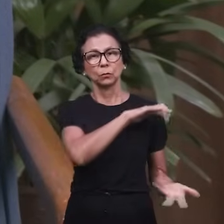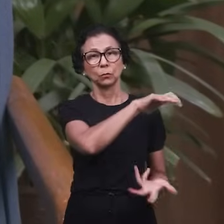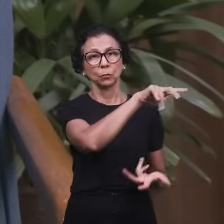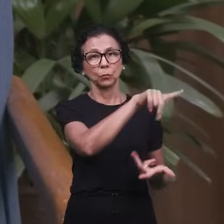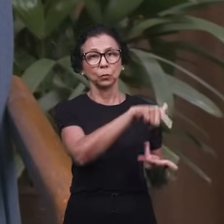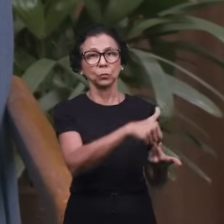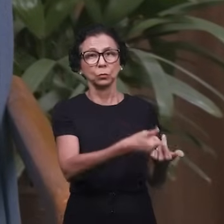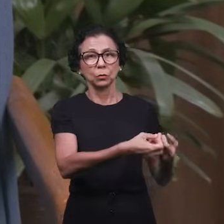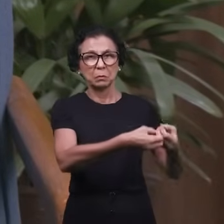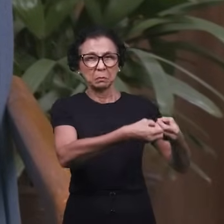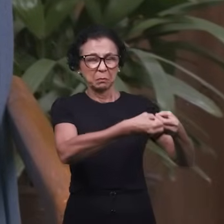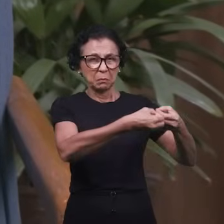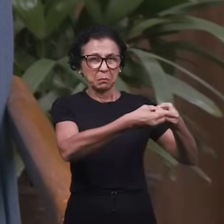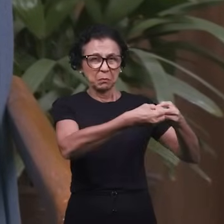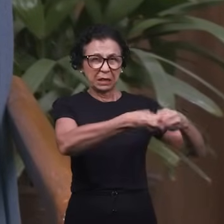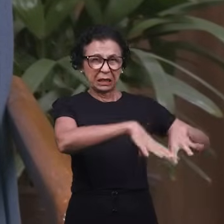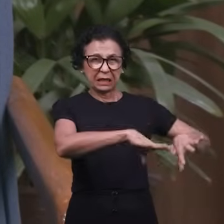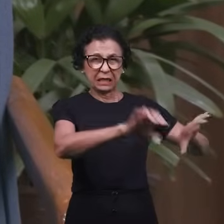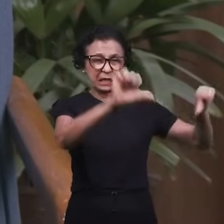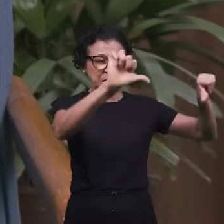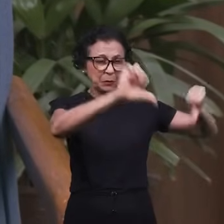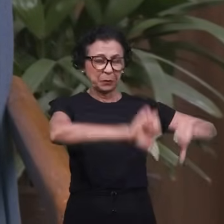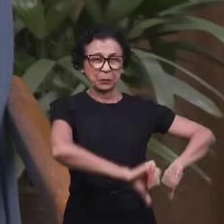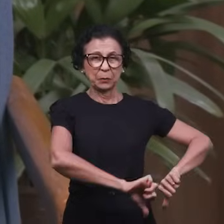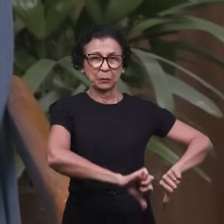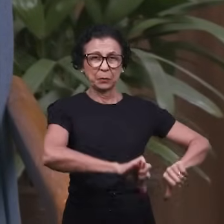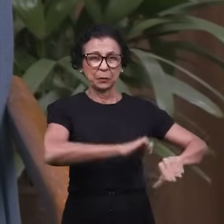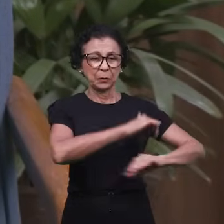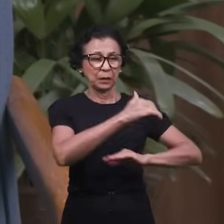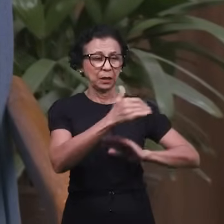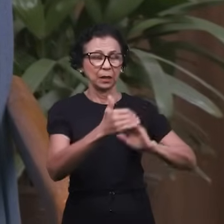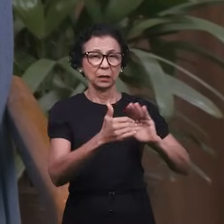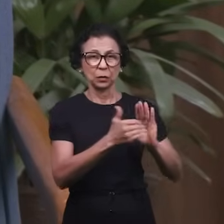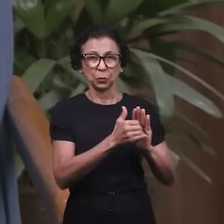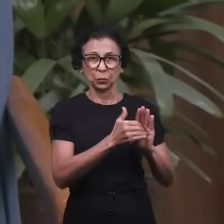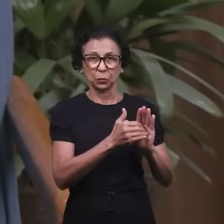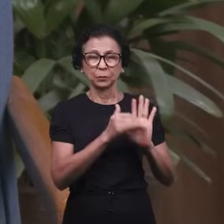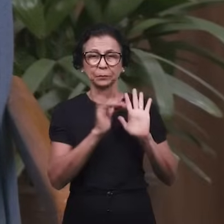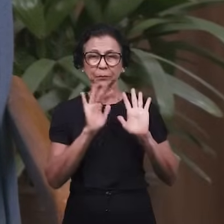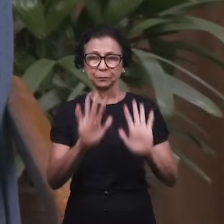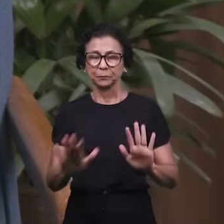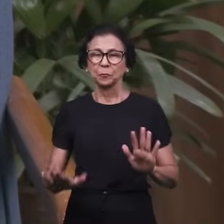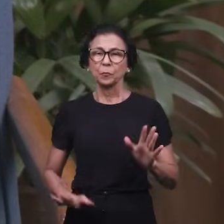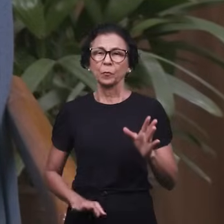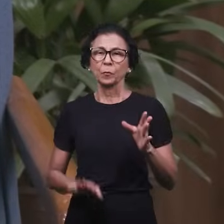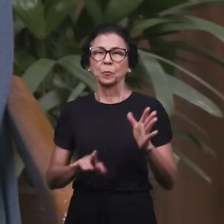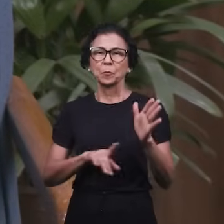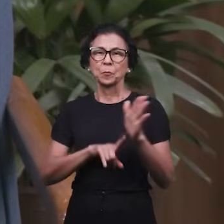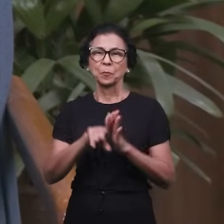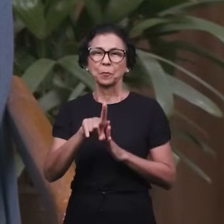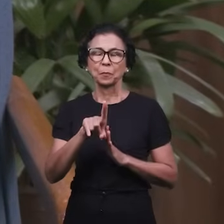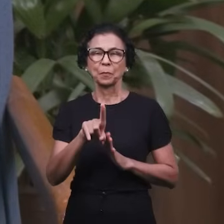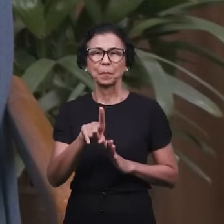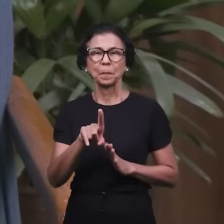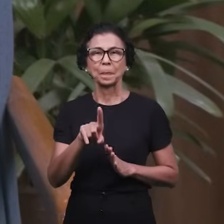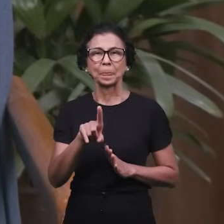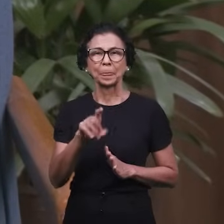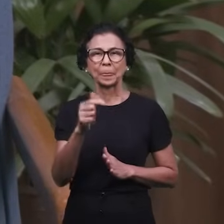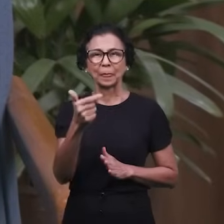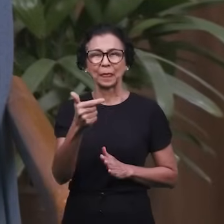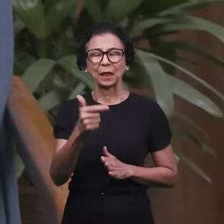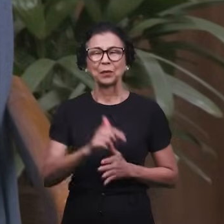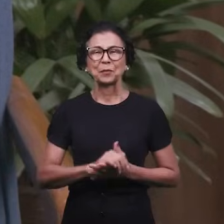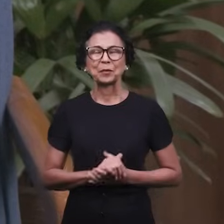uma situação de crise total e absoluta em todos os aspectos, vem a segunda pergunta, que aí eu quero fazer para você aqui, para você